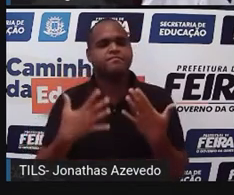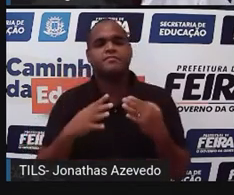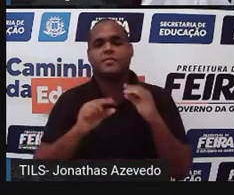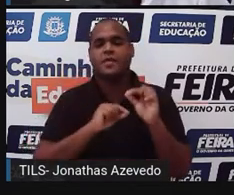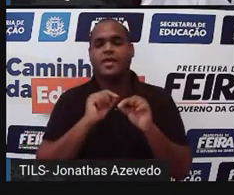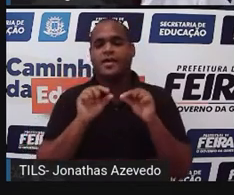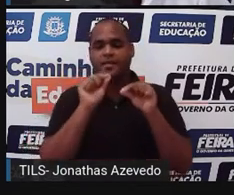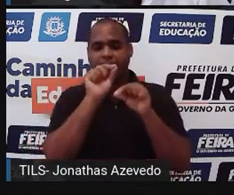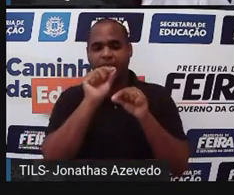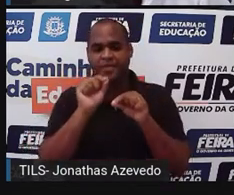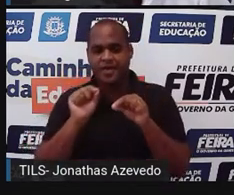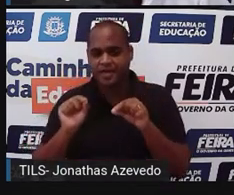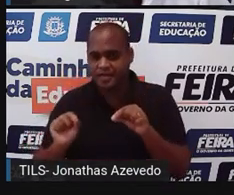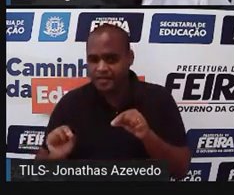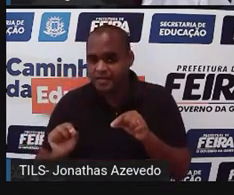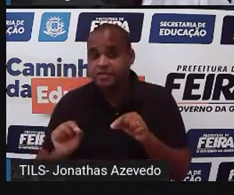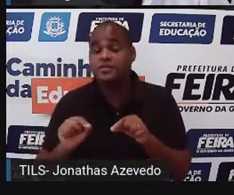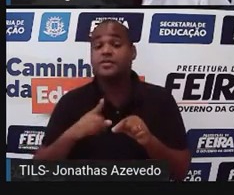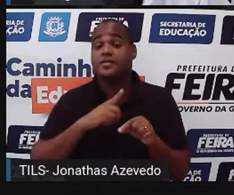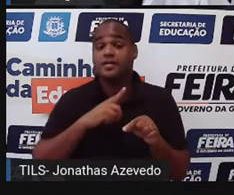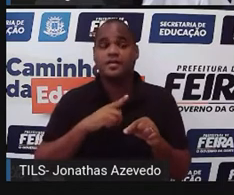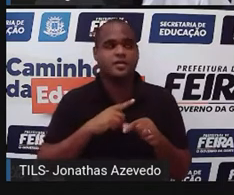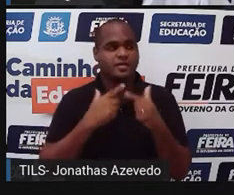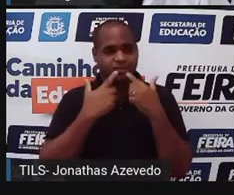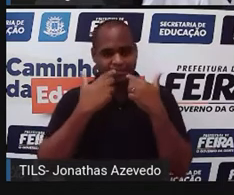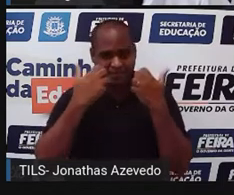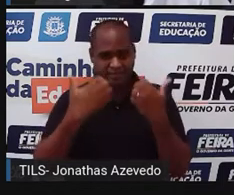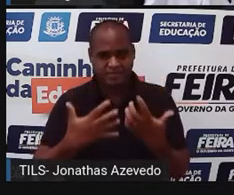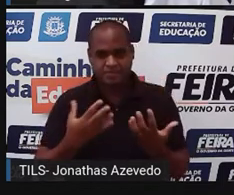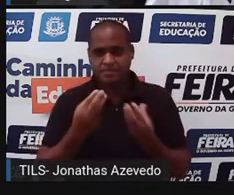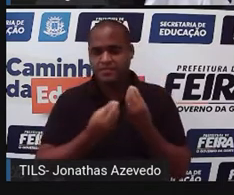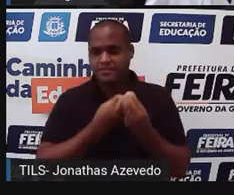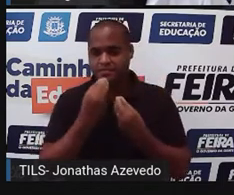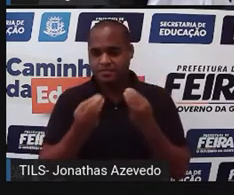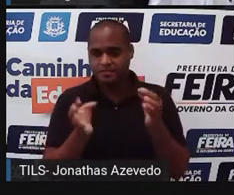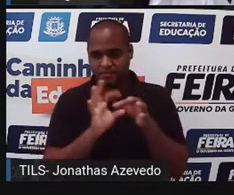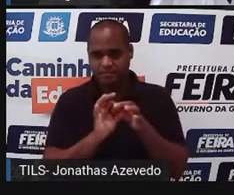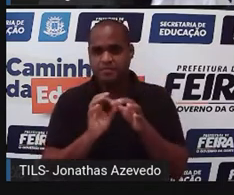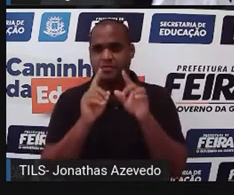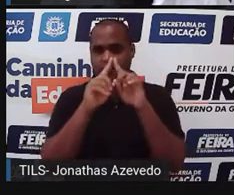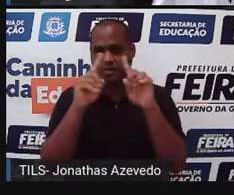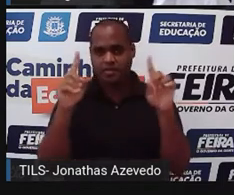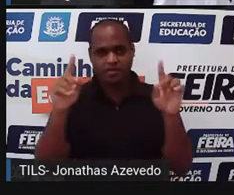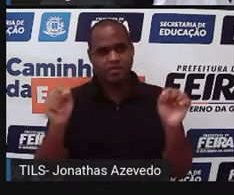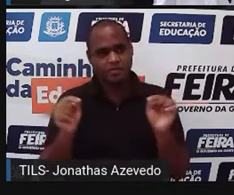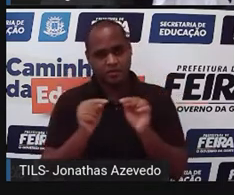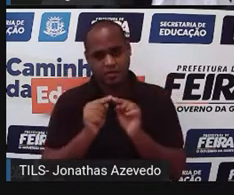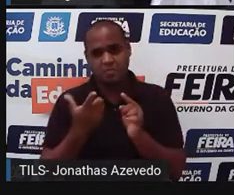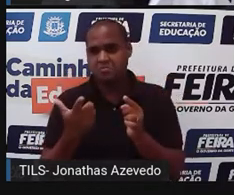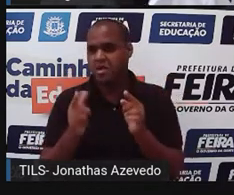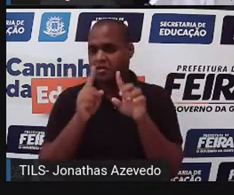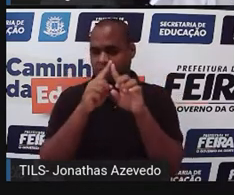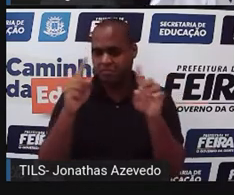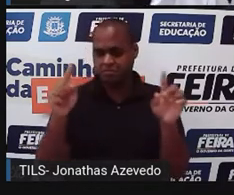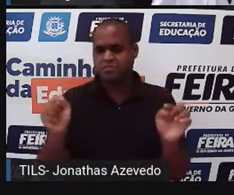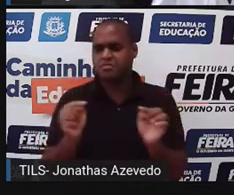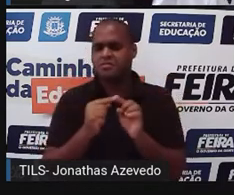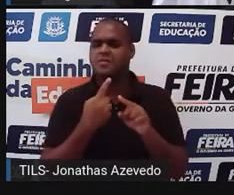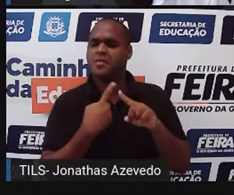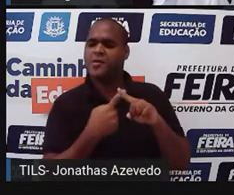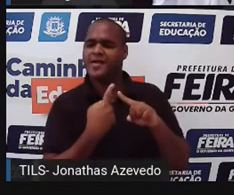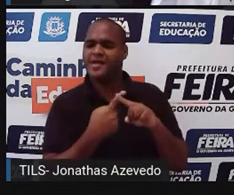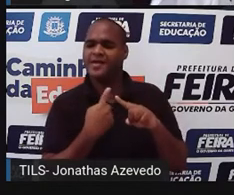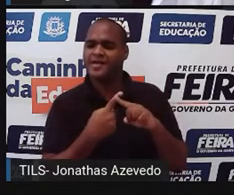fiz uma linhazinha e disse conectei ali com quadrados e retângulos por quê Porque